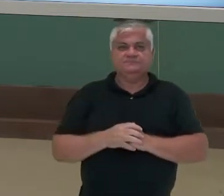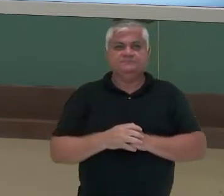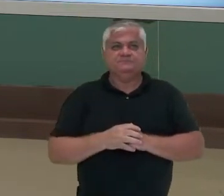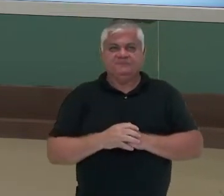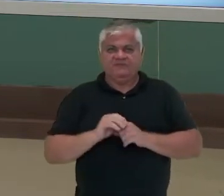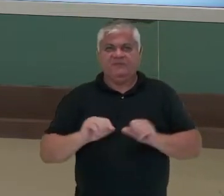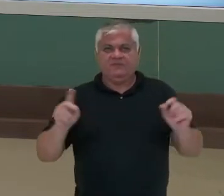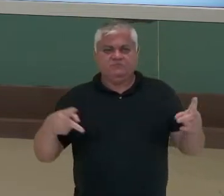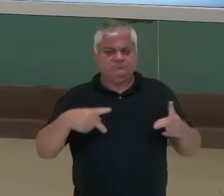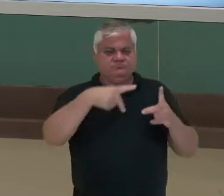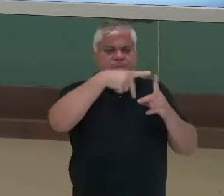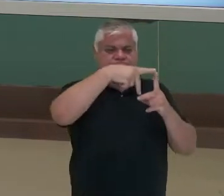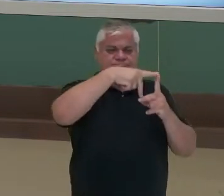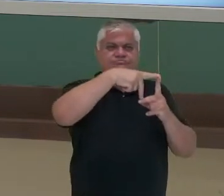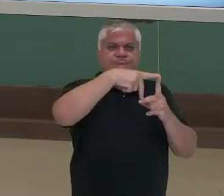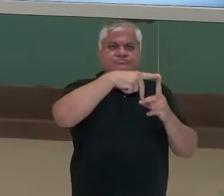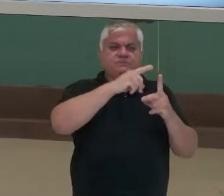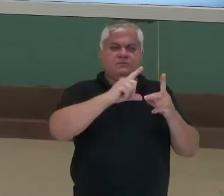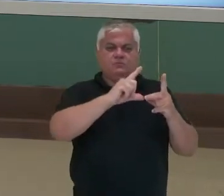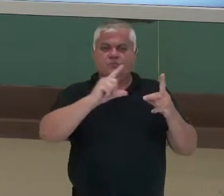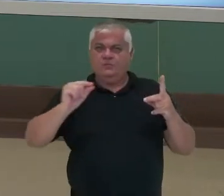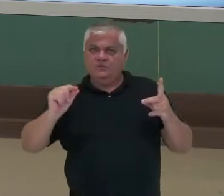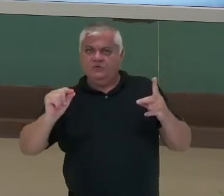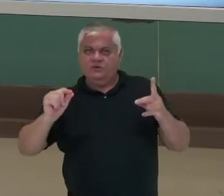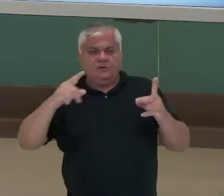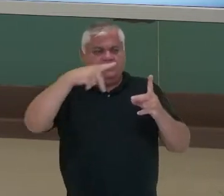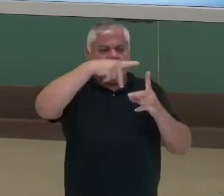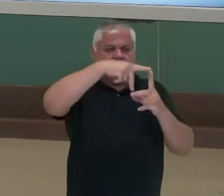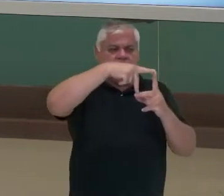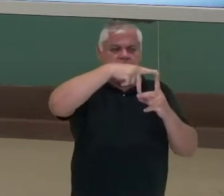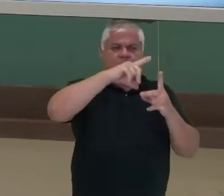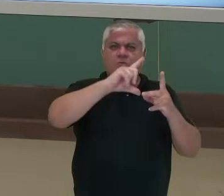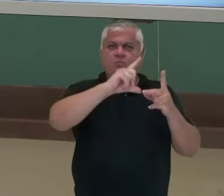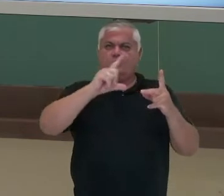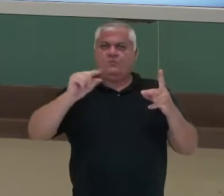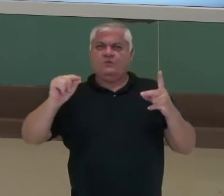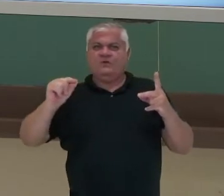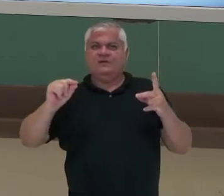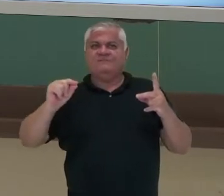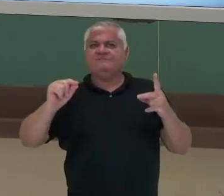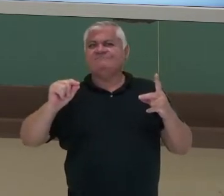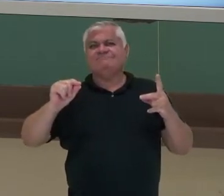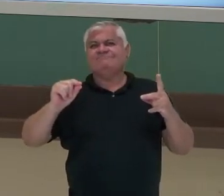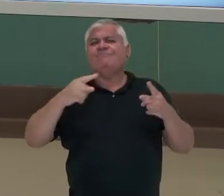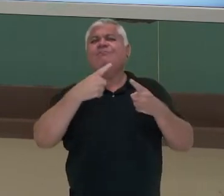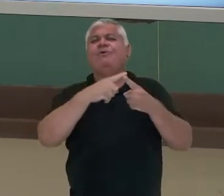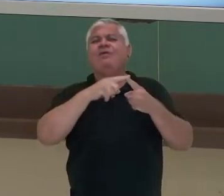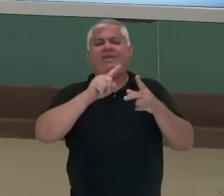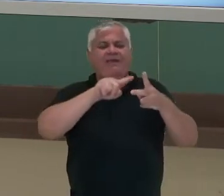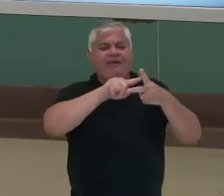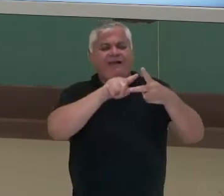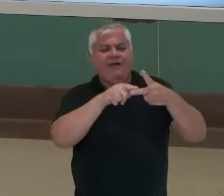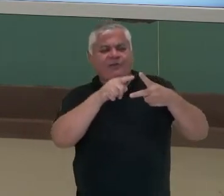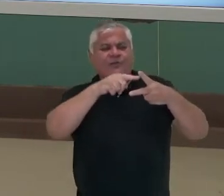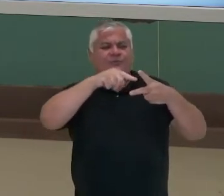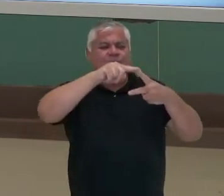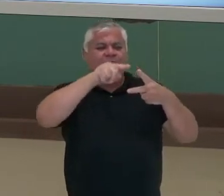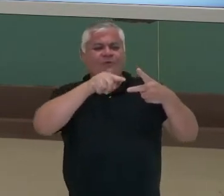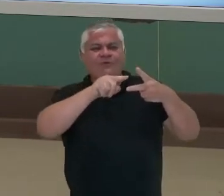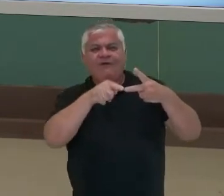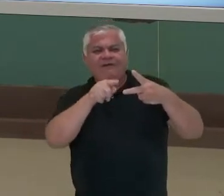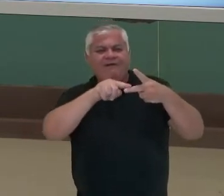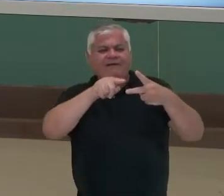aqui, ó, todos esses lados serem iguais, mas ele não seria regular porque os ângulos aqui claramente